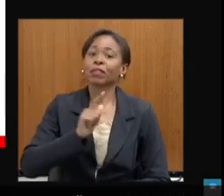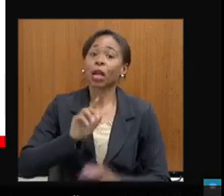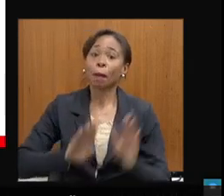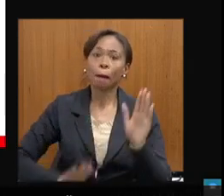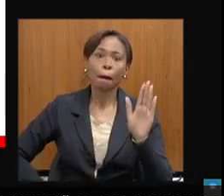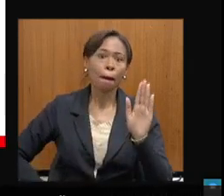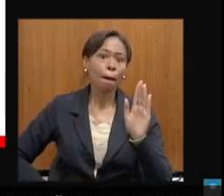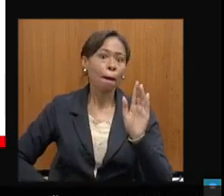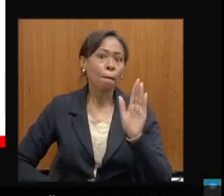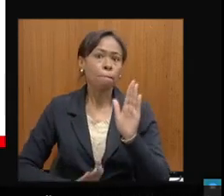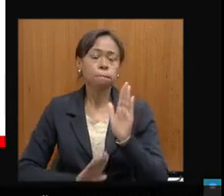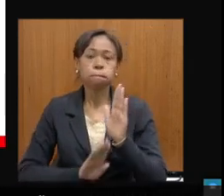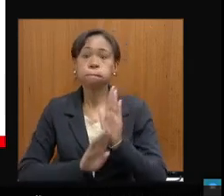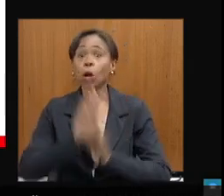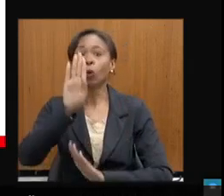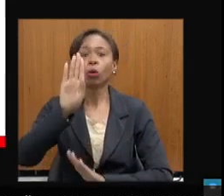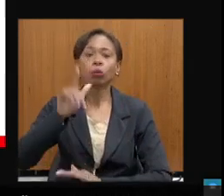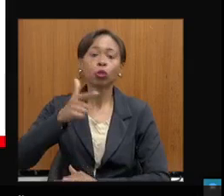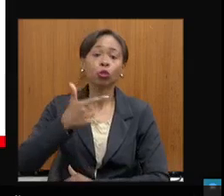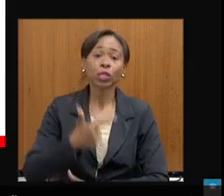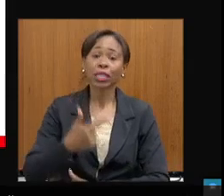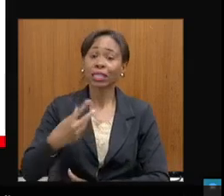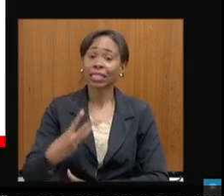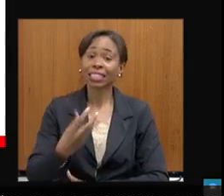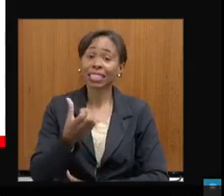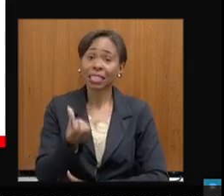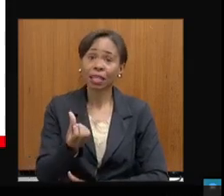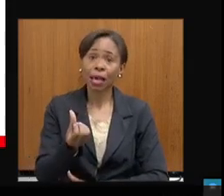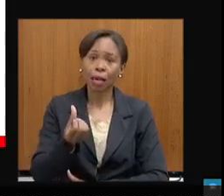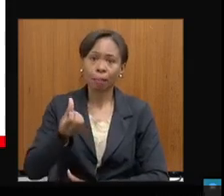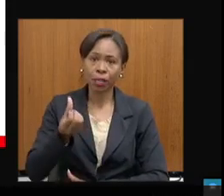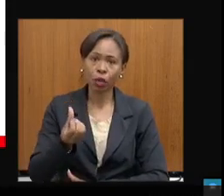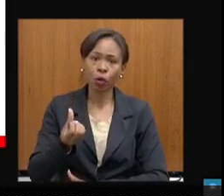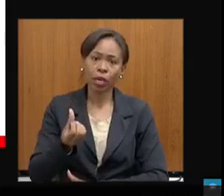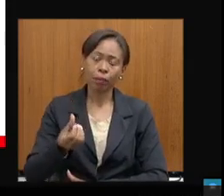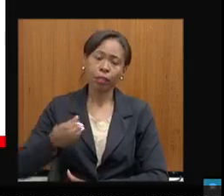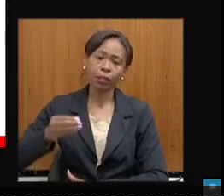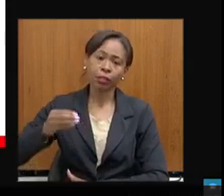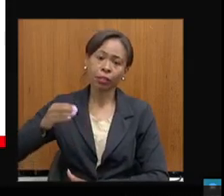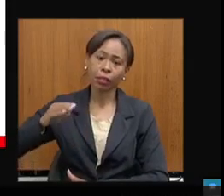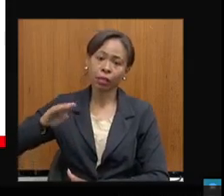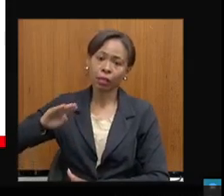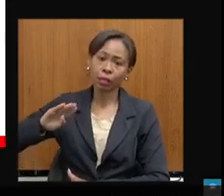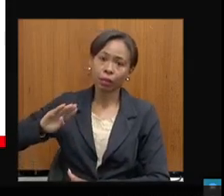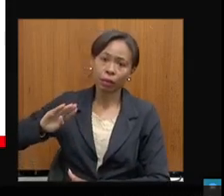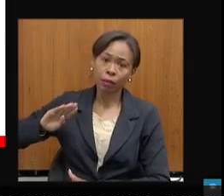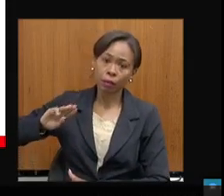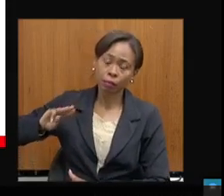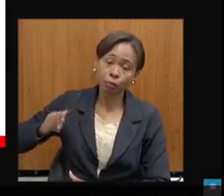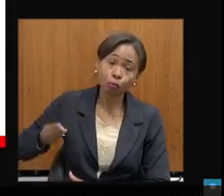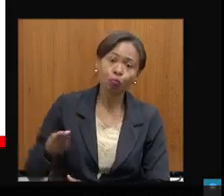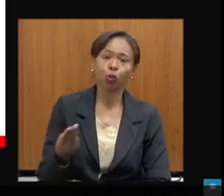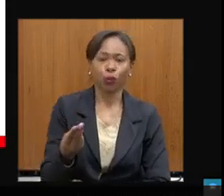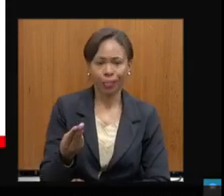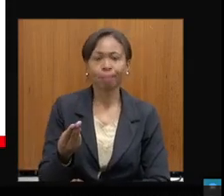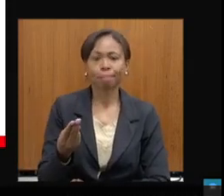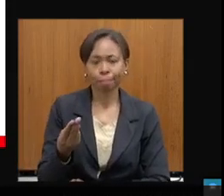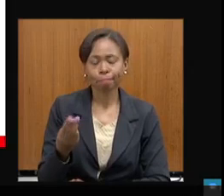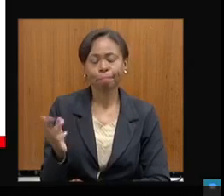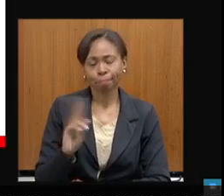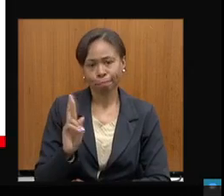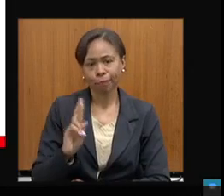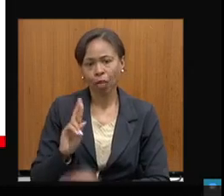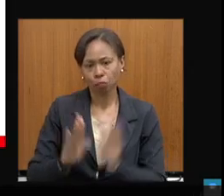número saltasse para 236 milhões em 11 e 13 anos e meio né